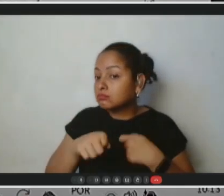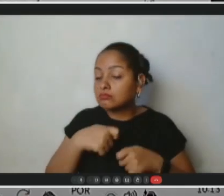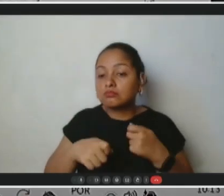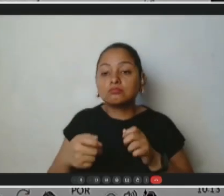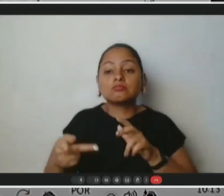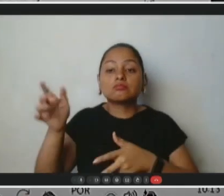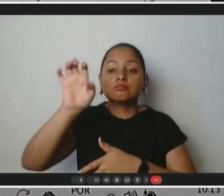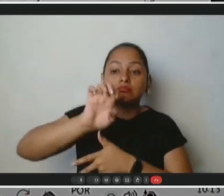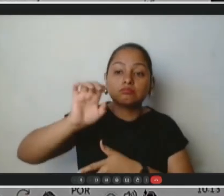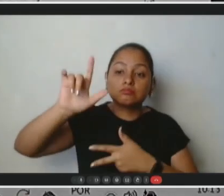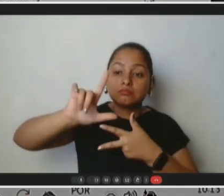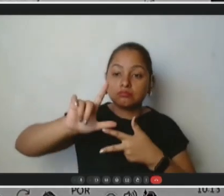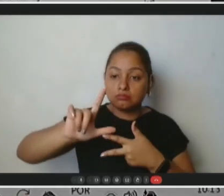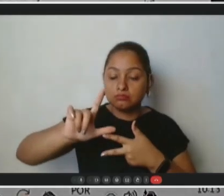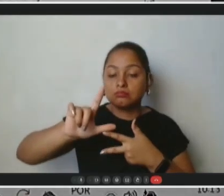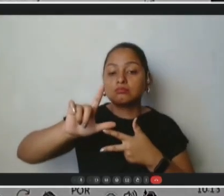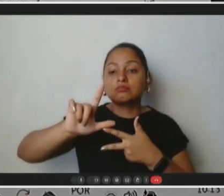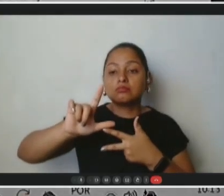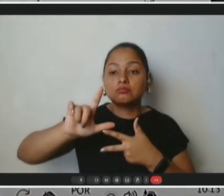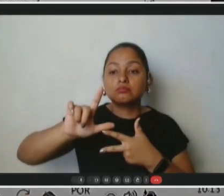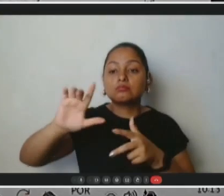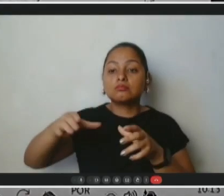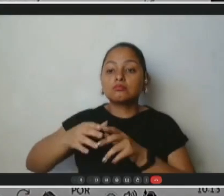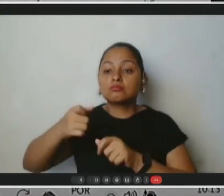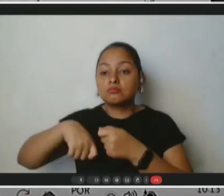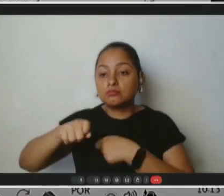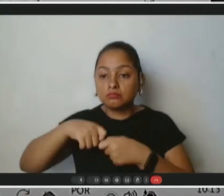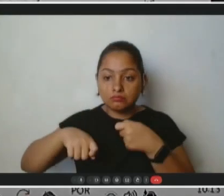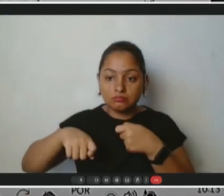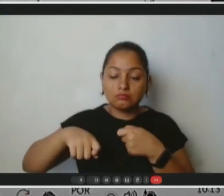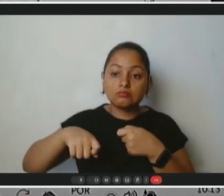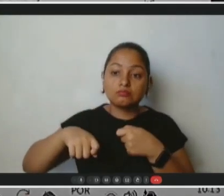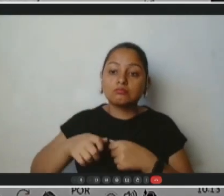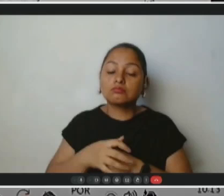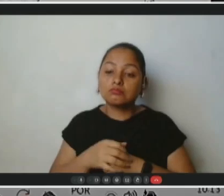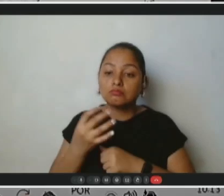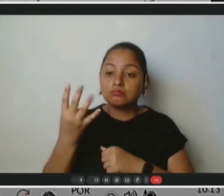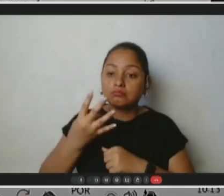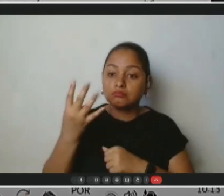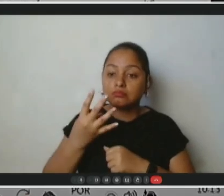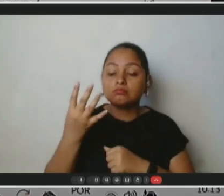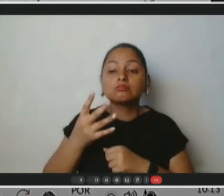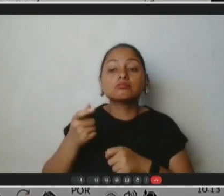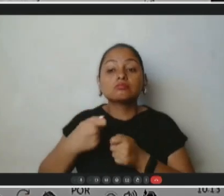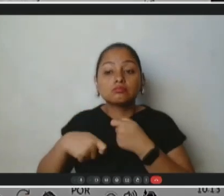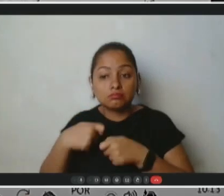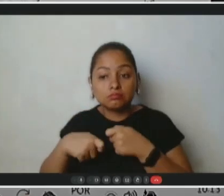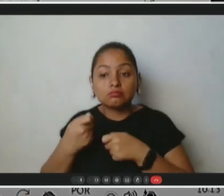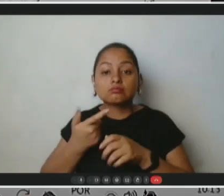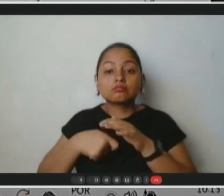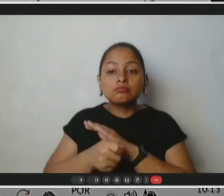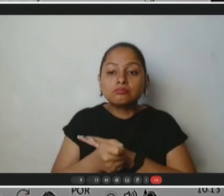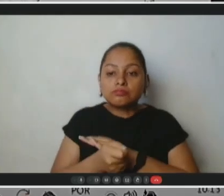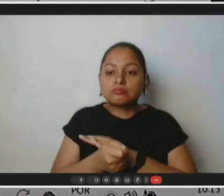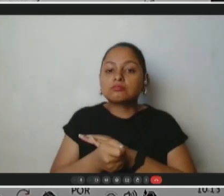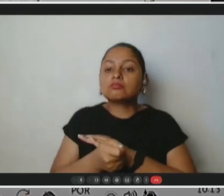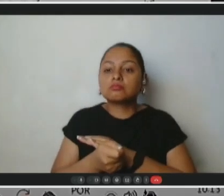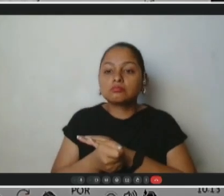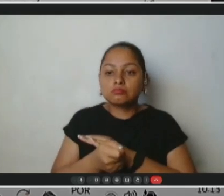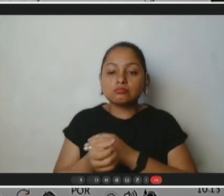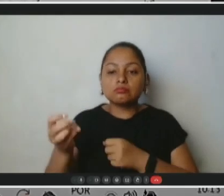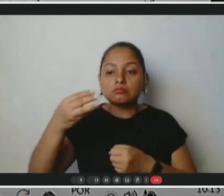legislativo e da administração indireta. Quarto, orçamento de investimento da Companhia Municipal